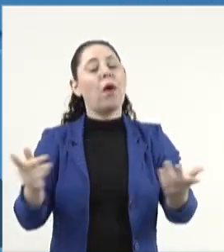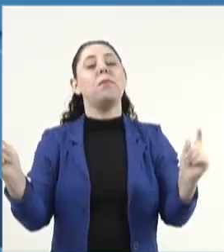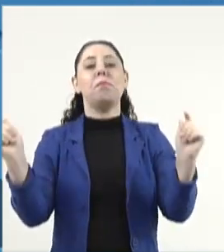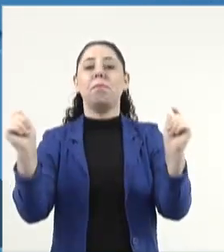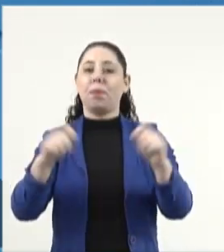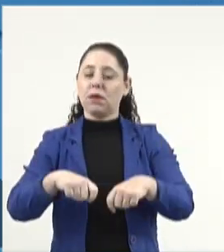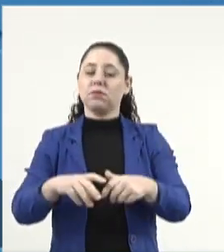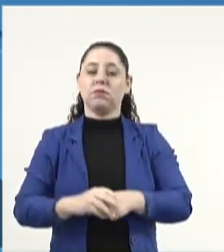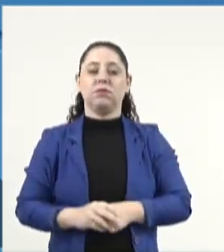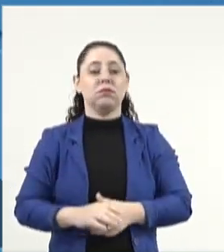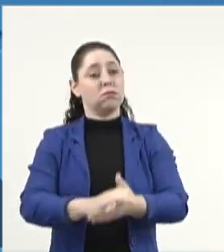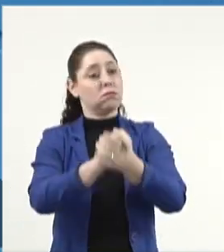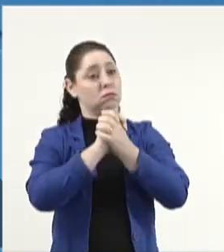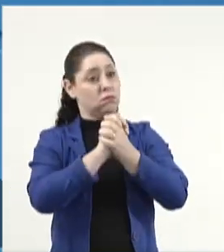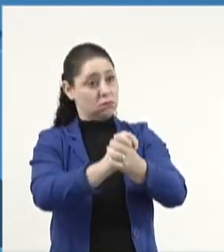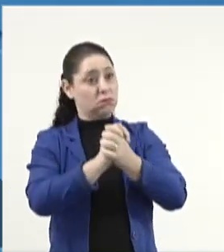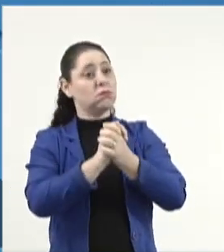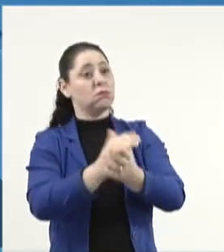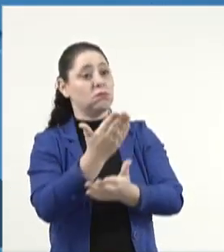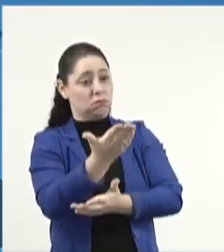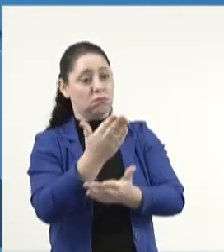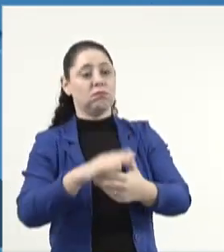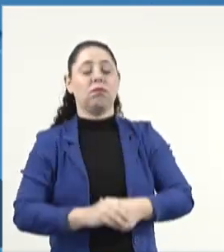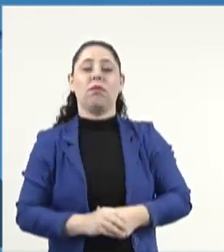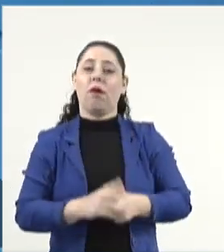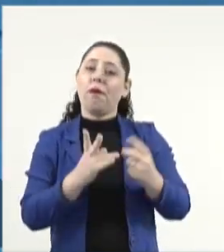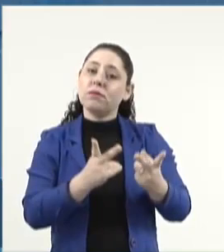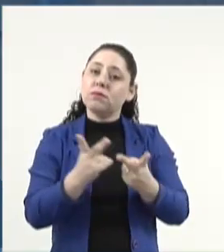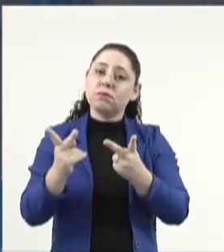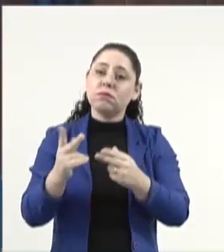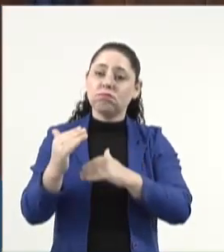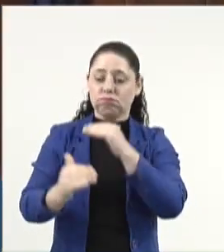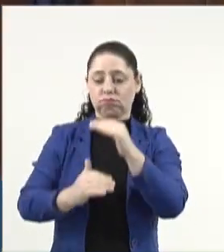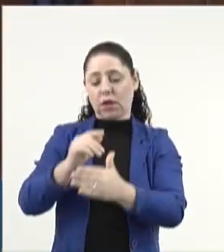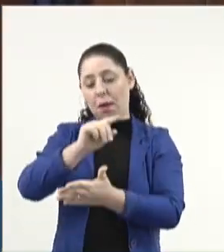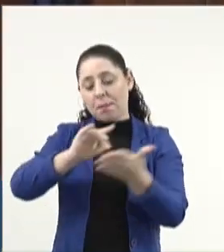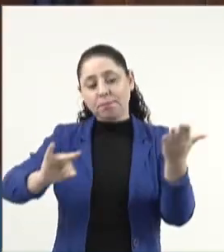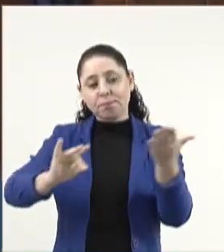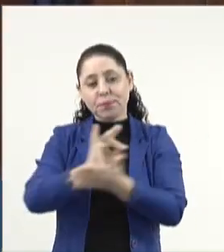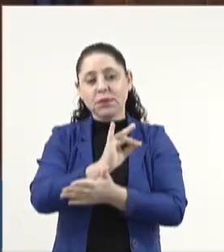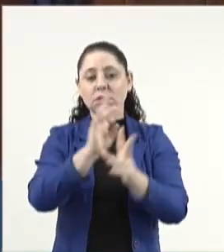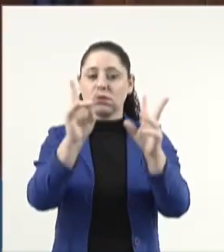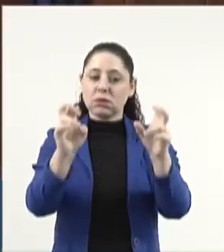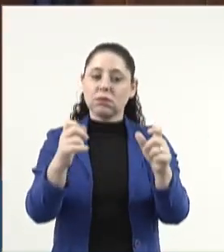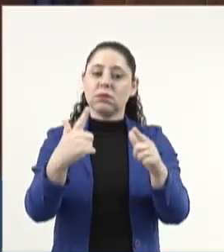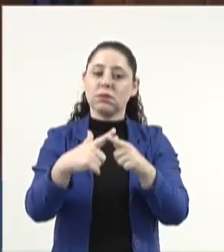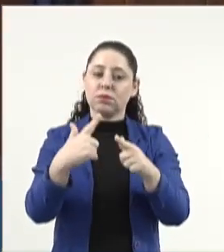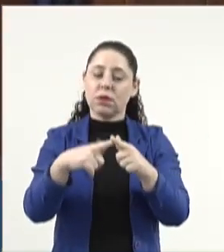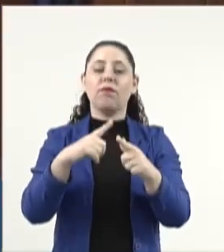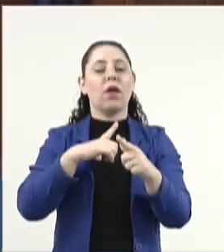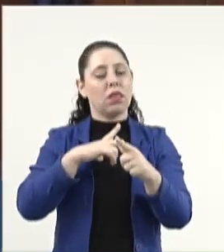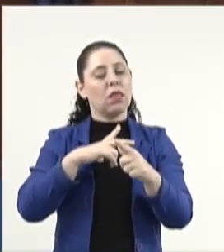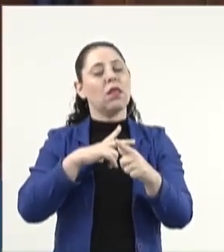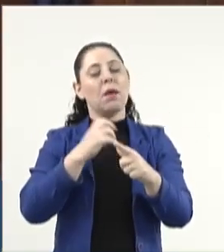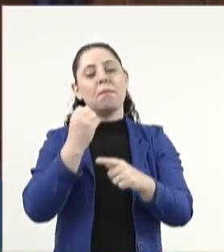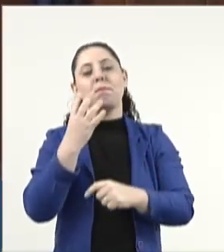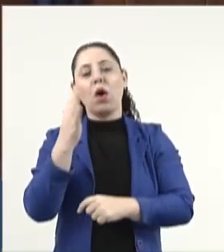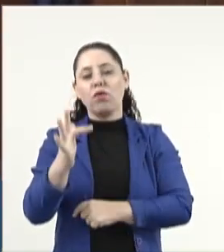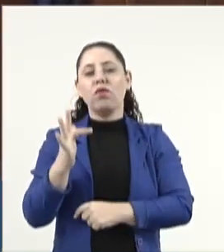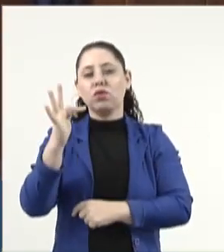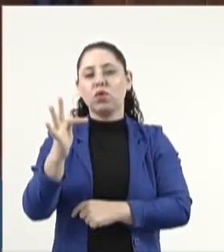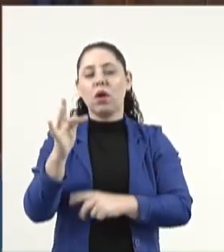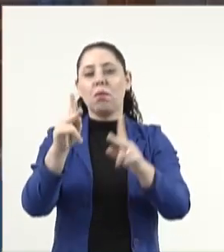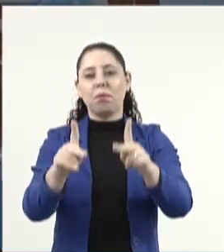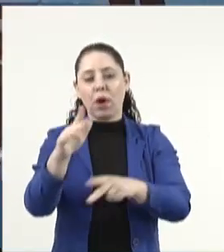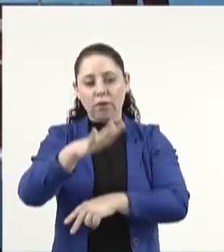preparados para isso. Então, cumprimento Vossa Excelência e convido a avançarmos nesse tema, porque colheremos os frutos para a população